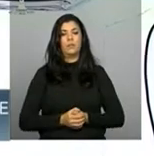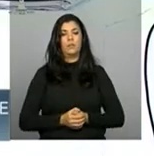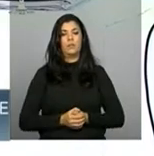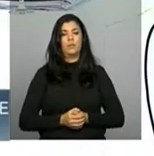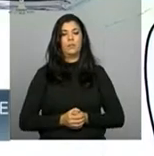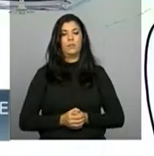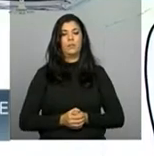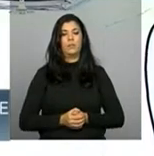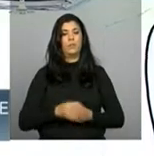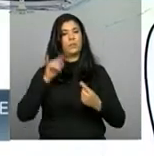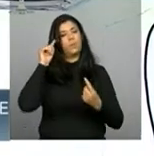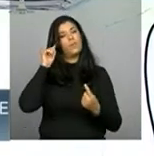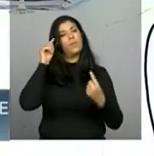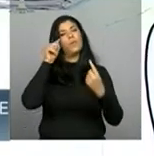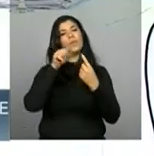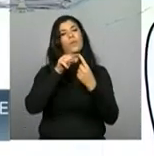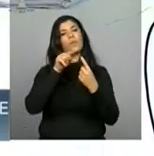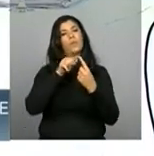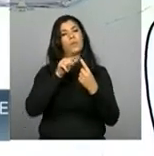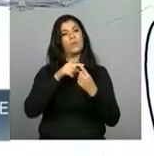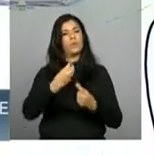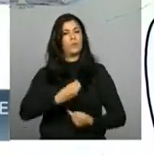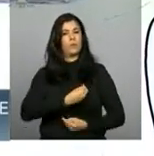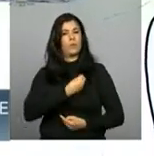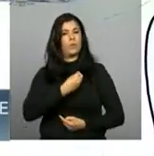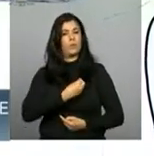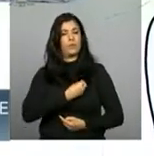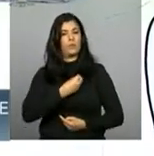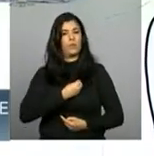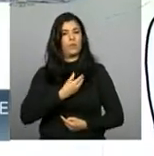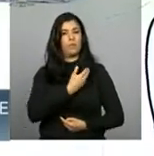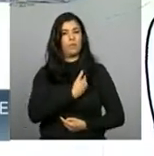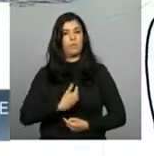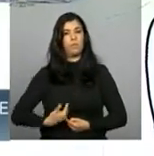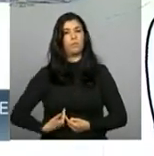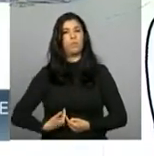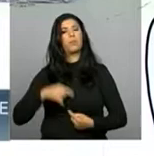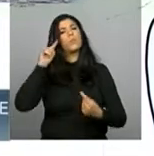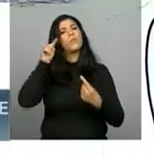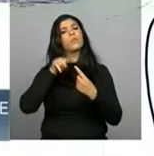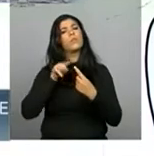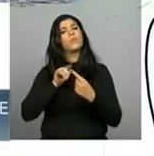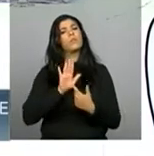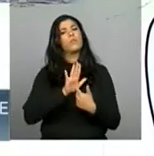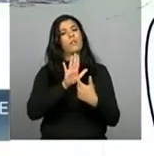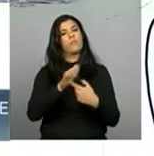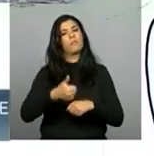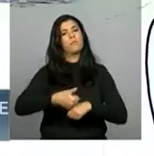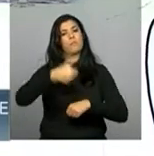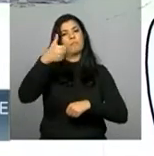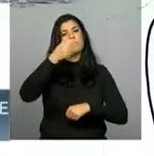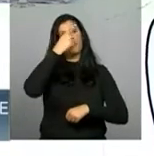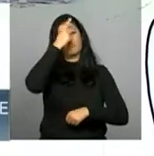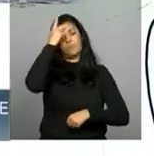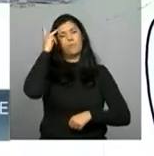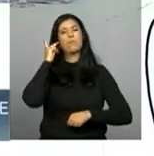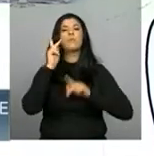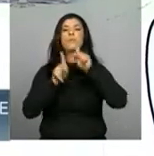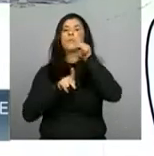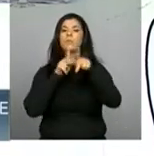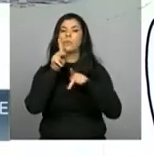a o objetivo da vida pública é melhorar a vida da população